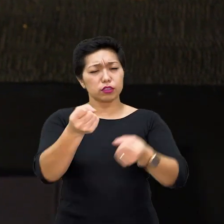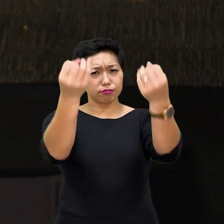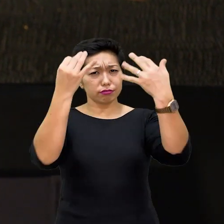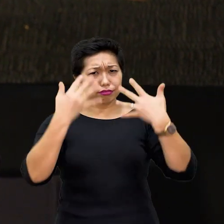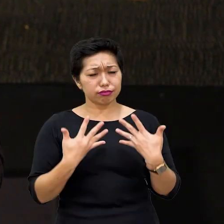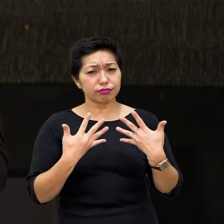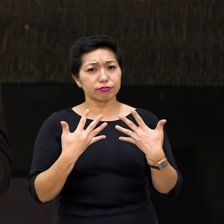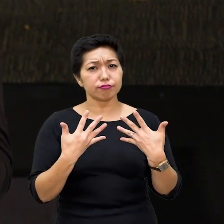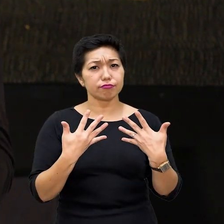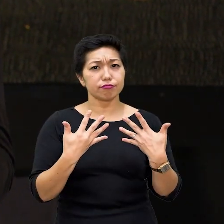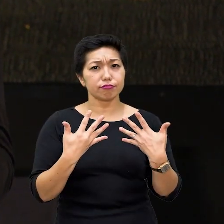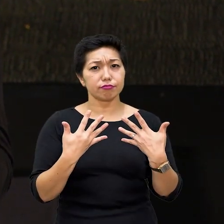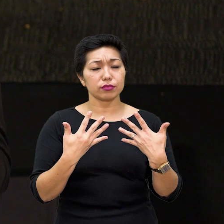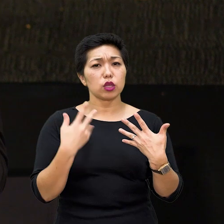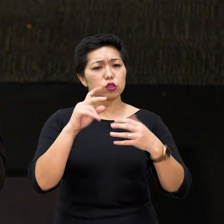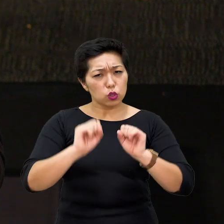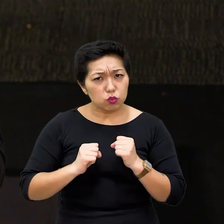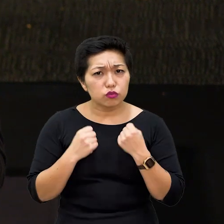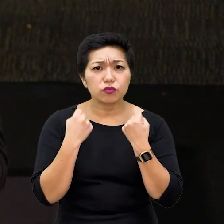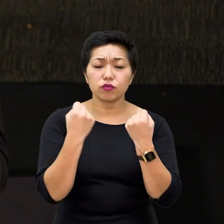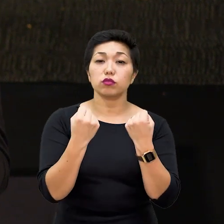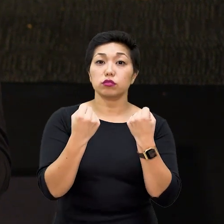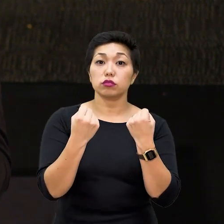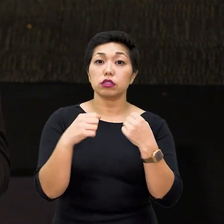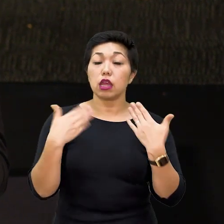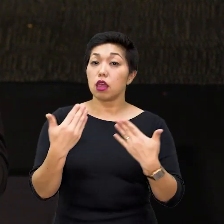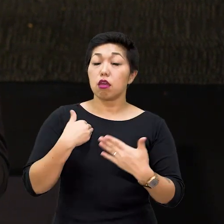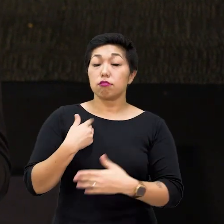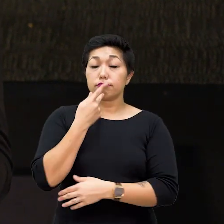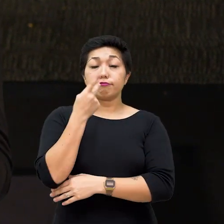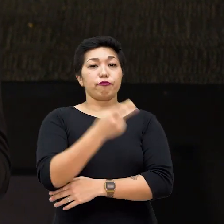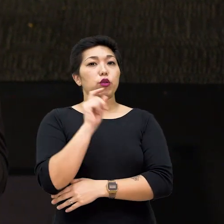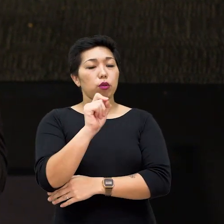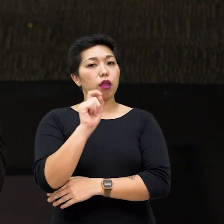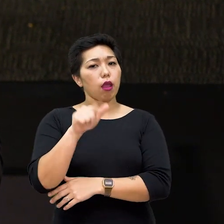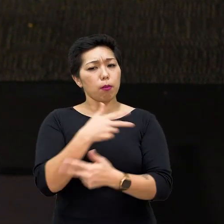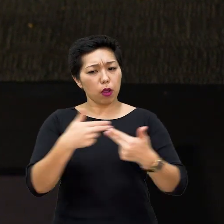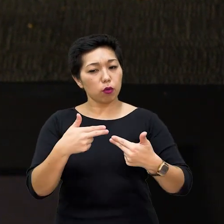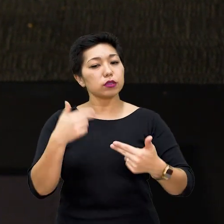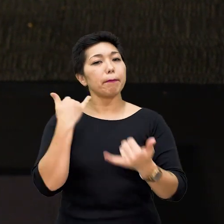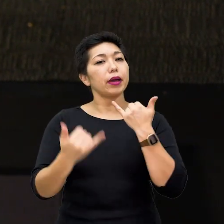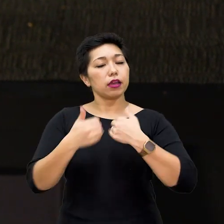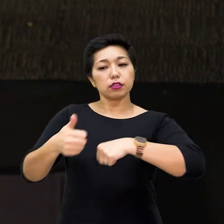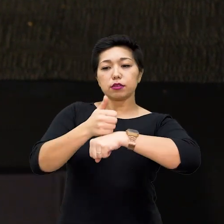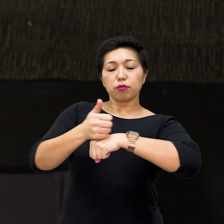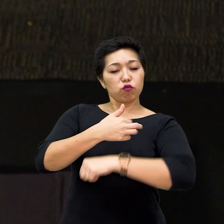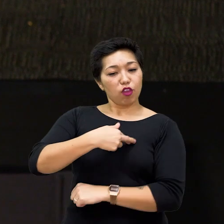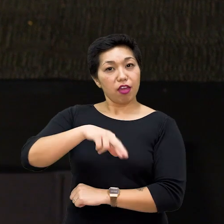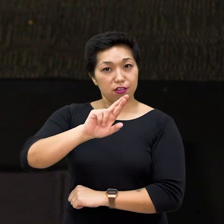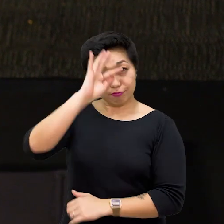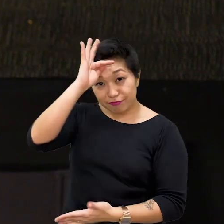contar para nós essa tua dedicação. Eu diria que é uma coisa que parece profissão de fé, essa